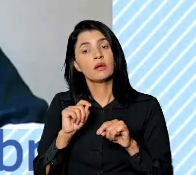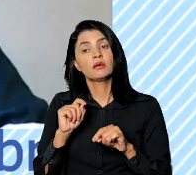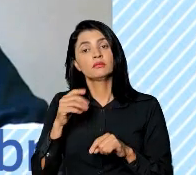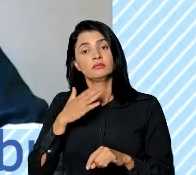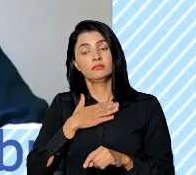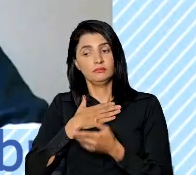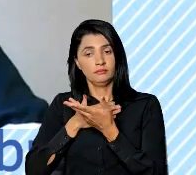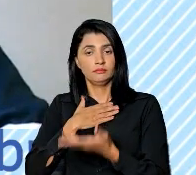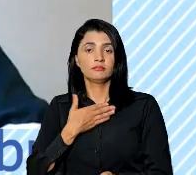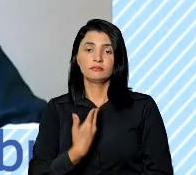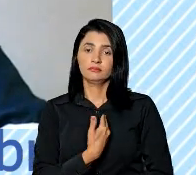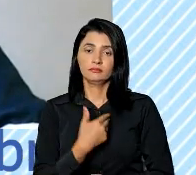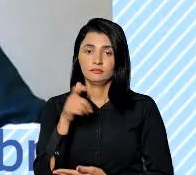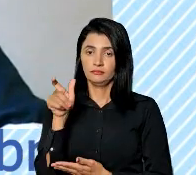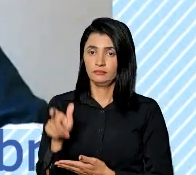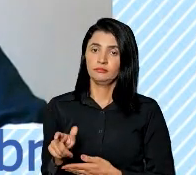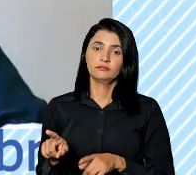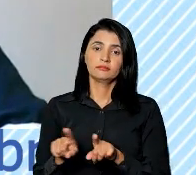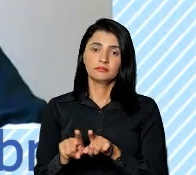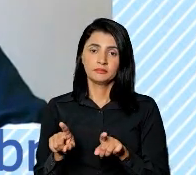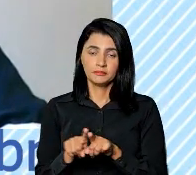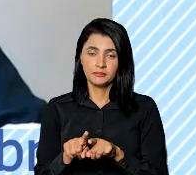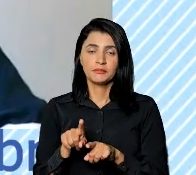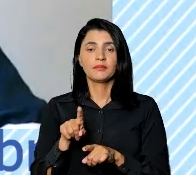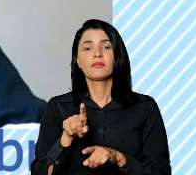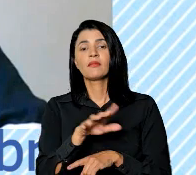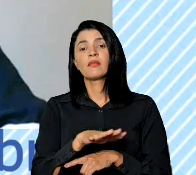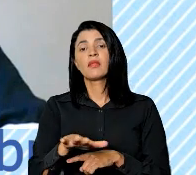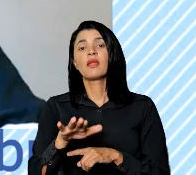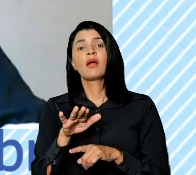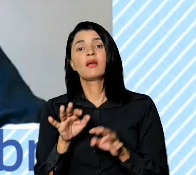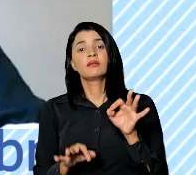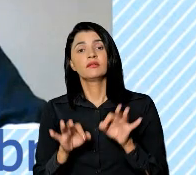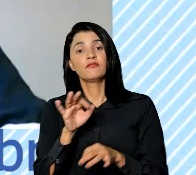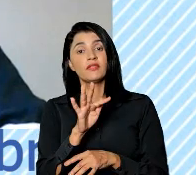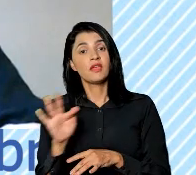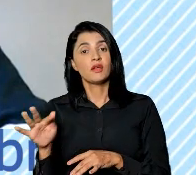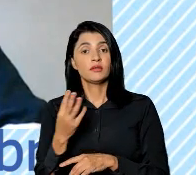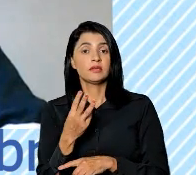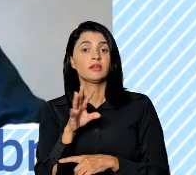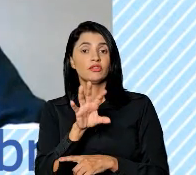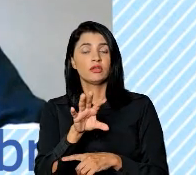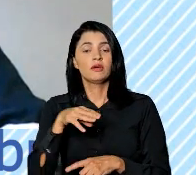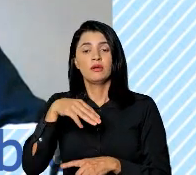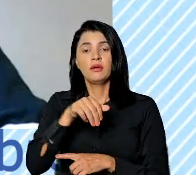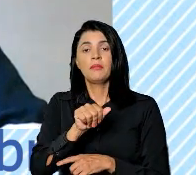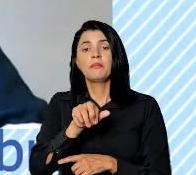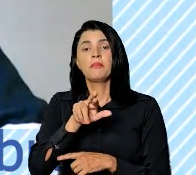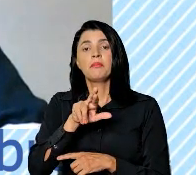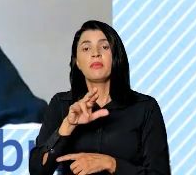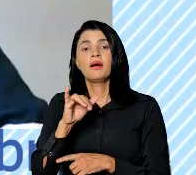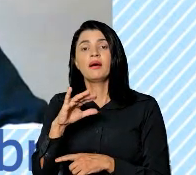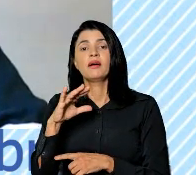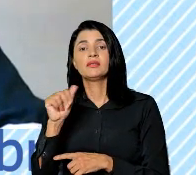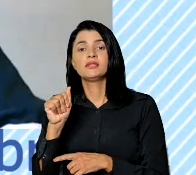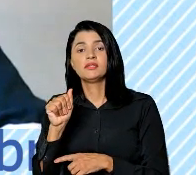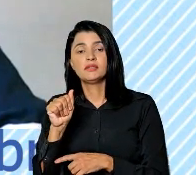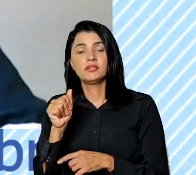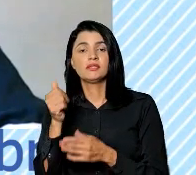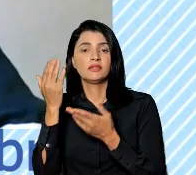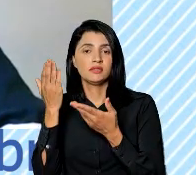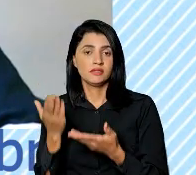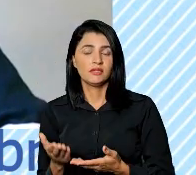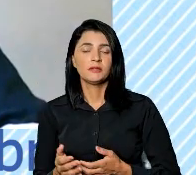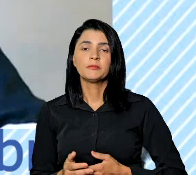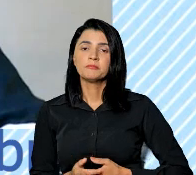muito amiga e colega da Magistratura Federal da Terceira Região, Márcia Hoffmann, do Amaral e Silva